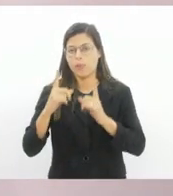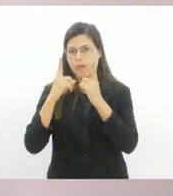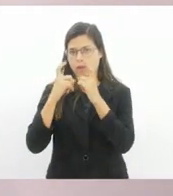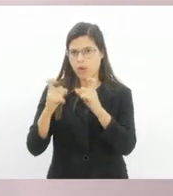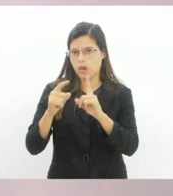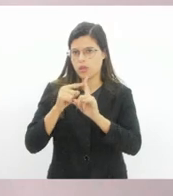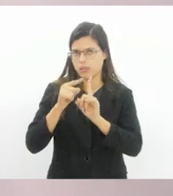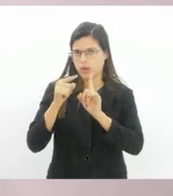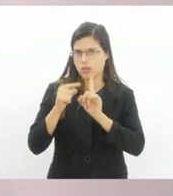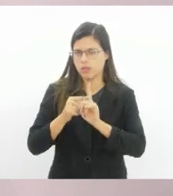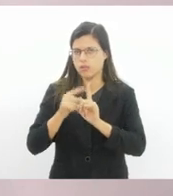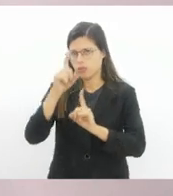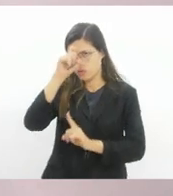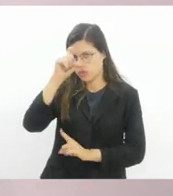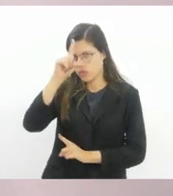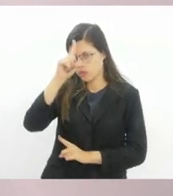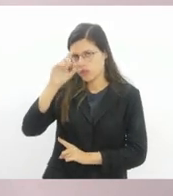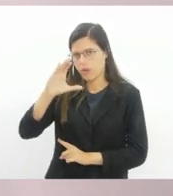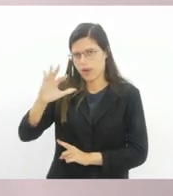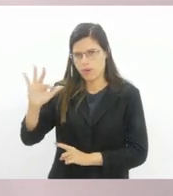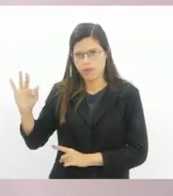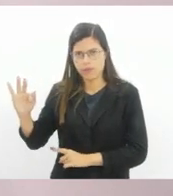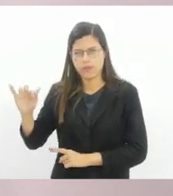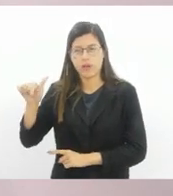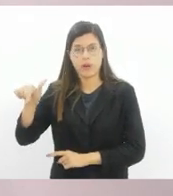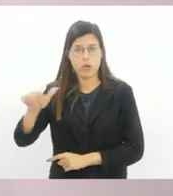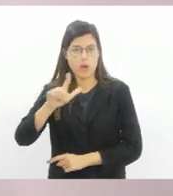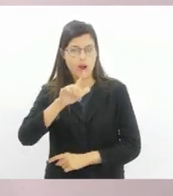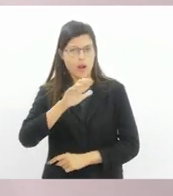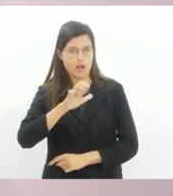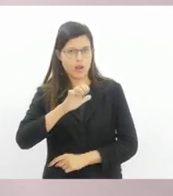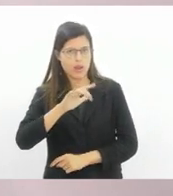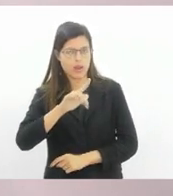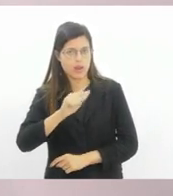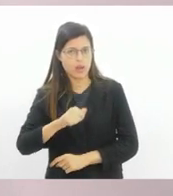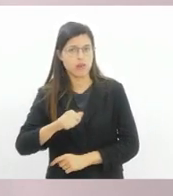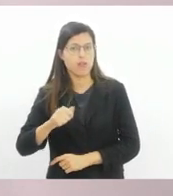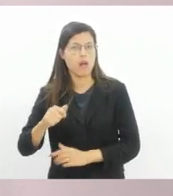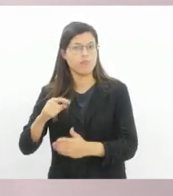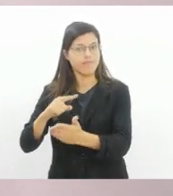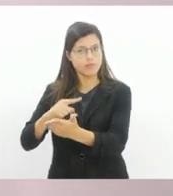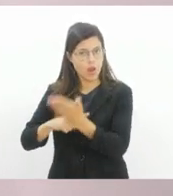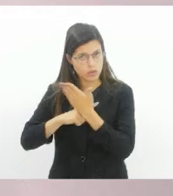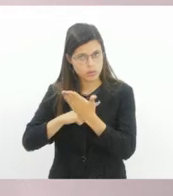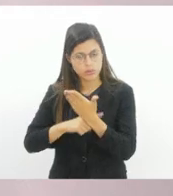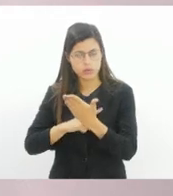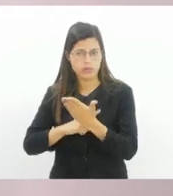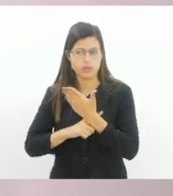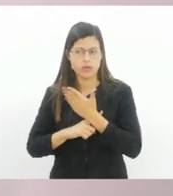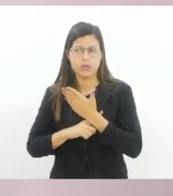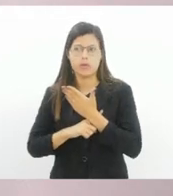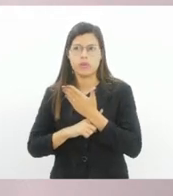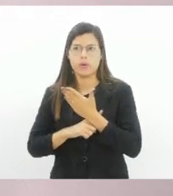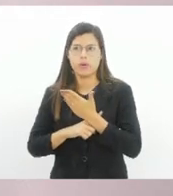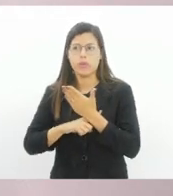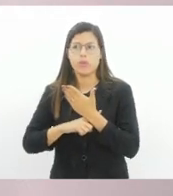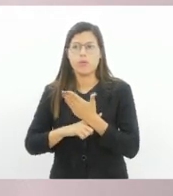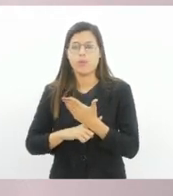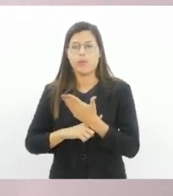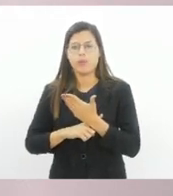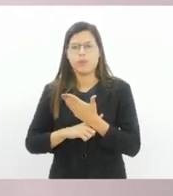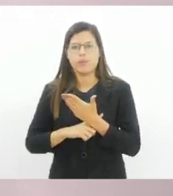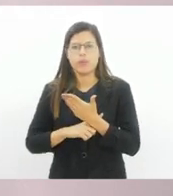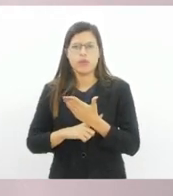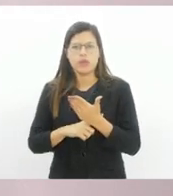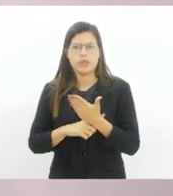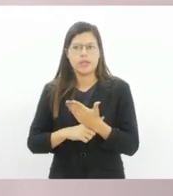Hospital da Mulher de Cabo Frio. Leila Dess nos ajudou bastante em prever